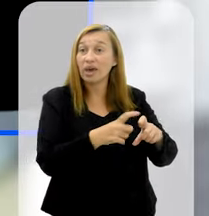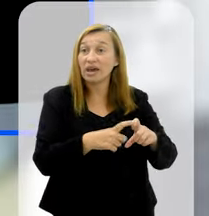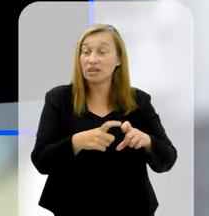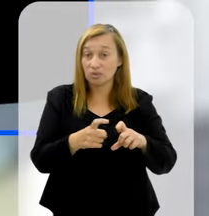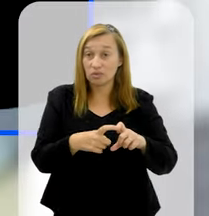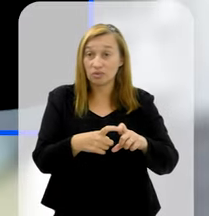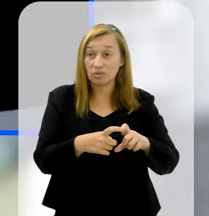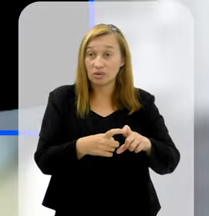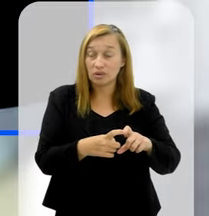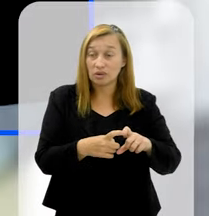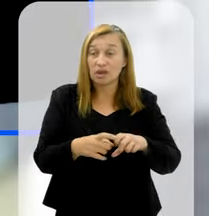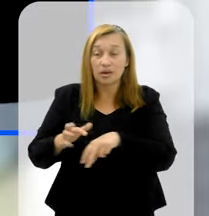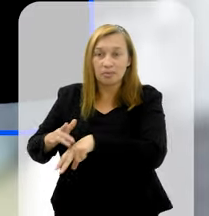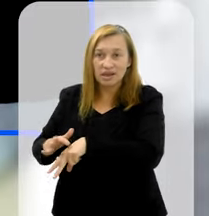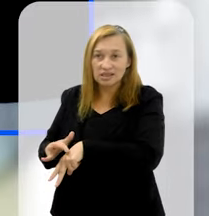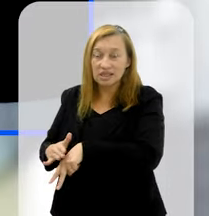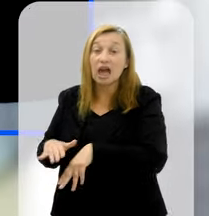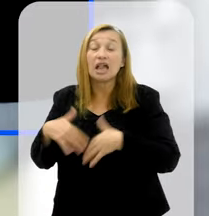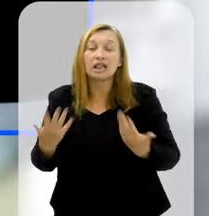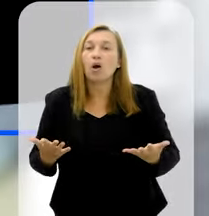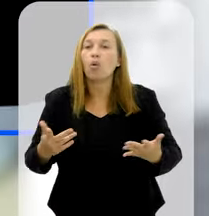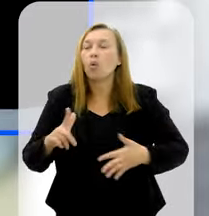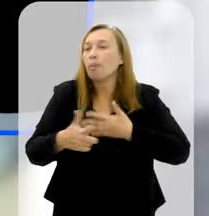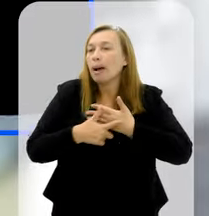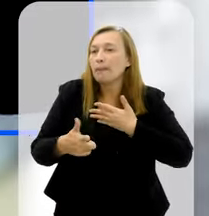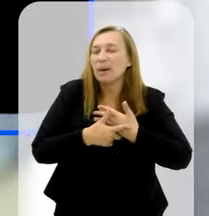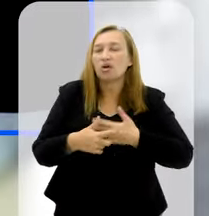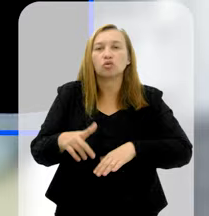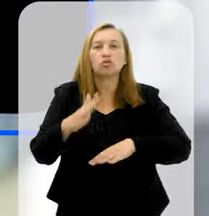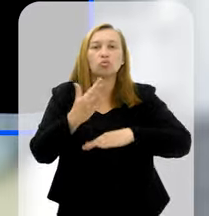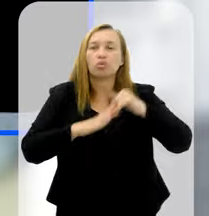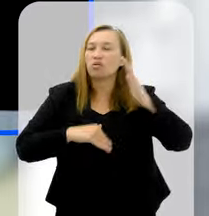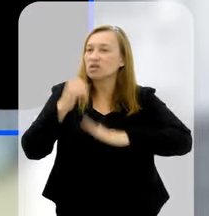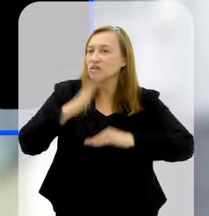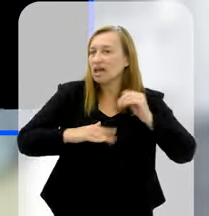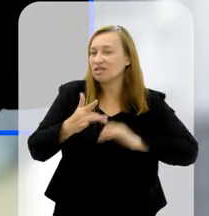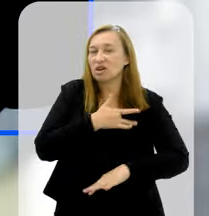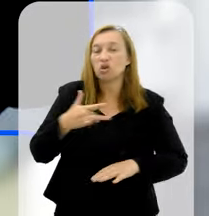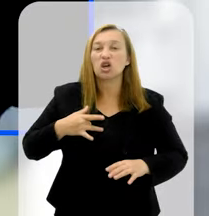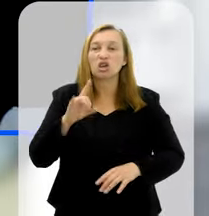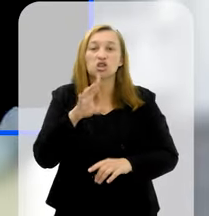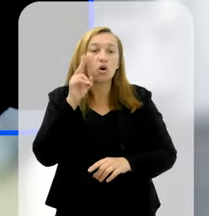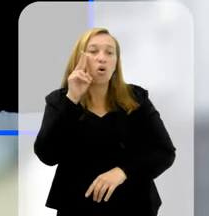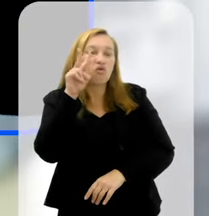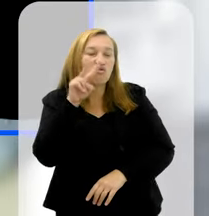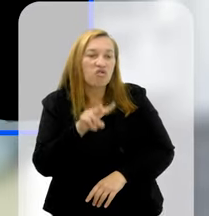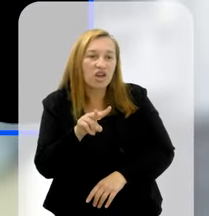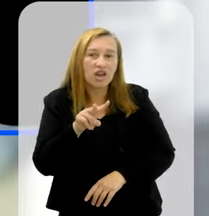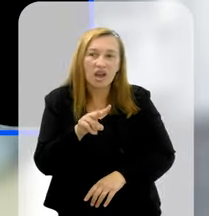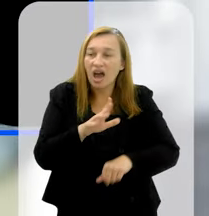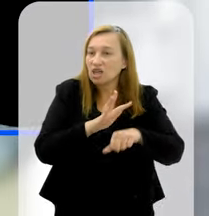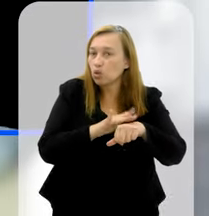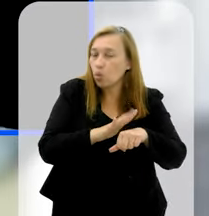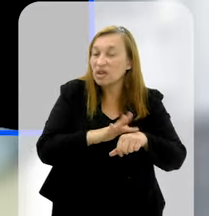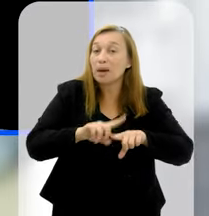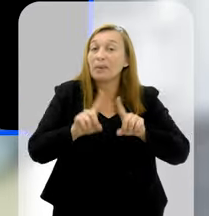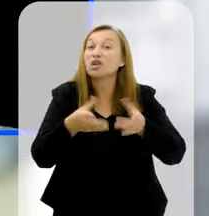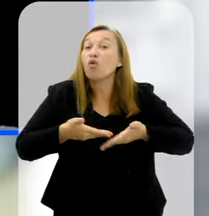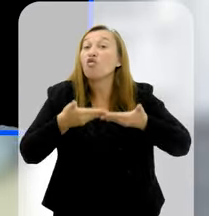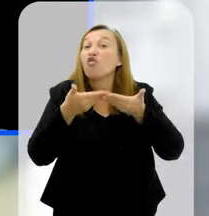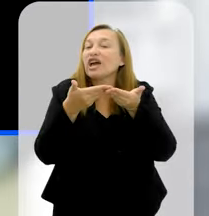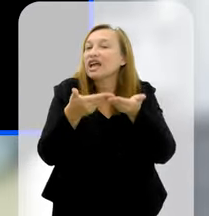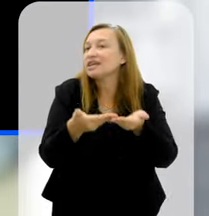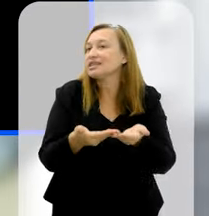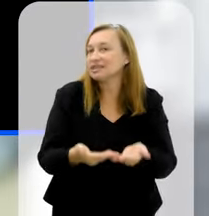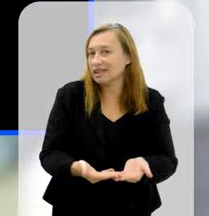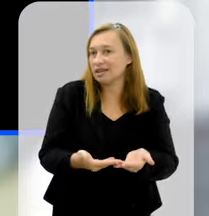anos. Então, o papel do profissional de saúde não é só olhar a patologia, é